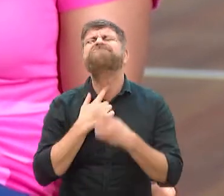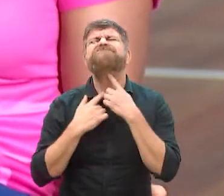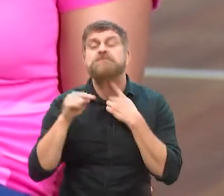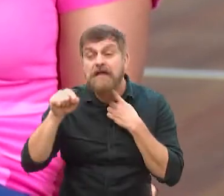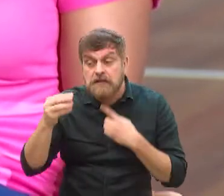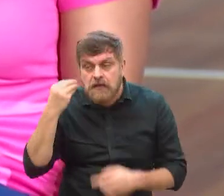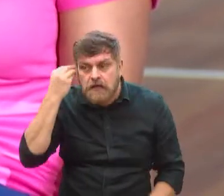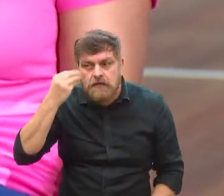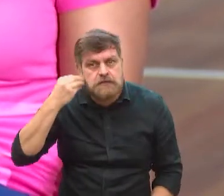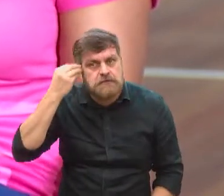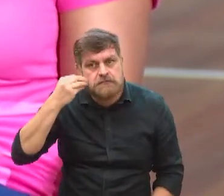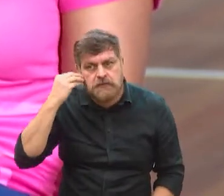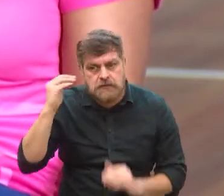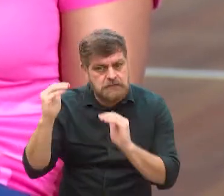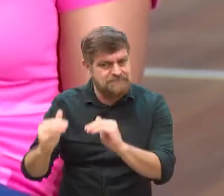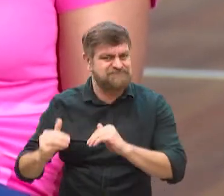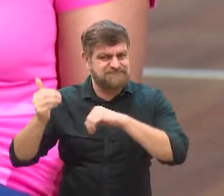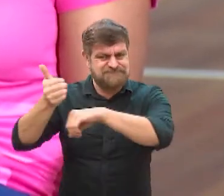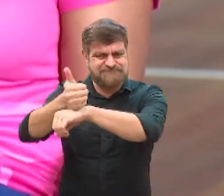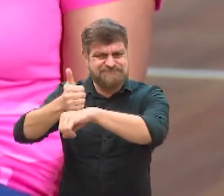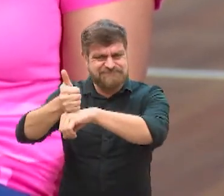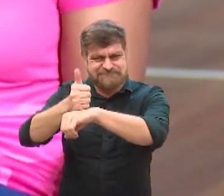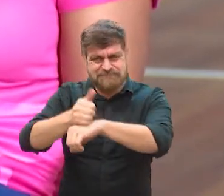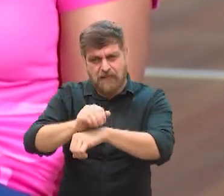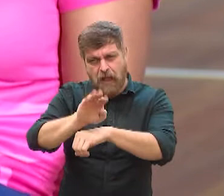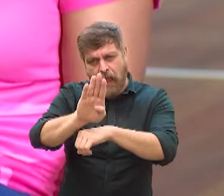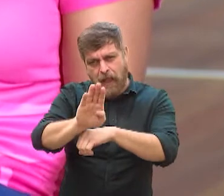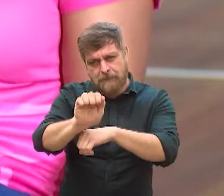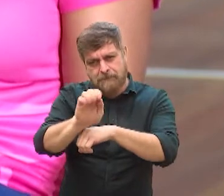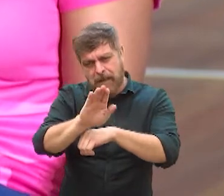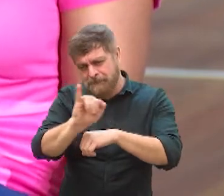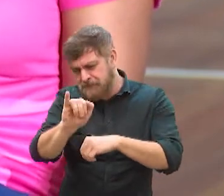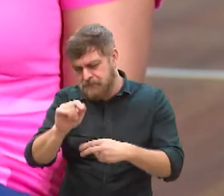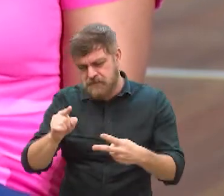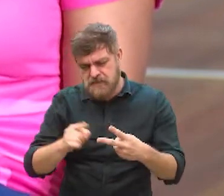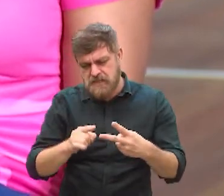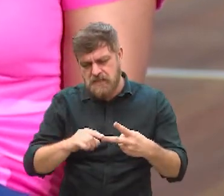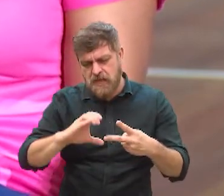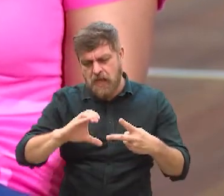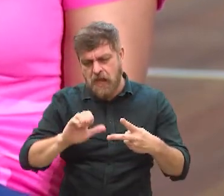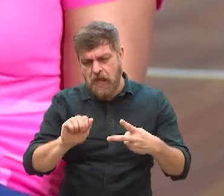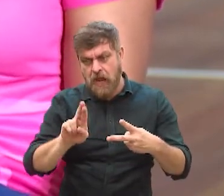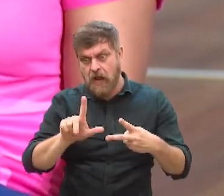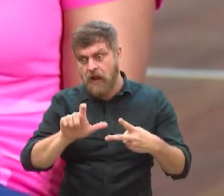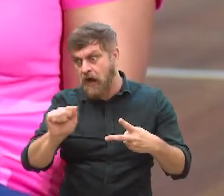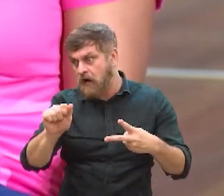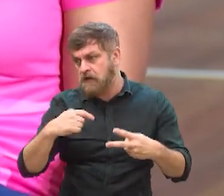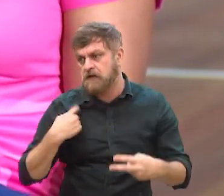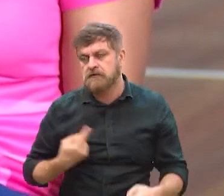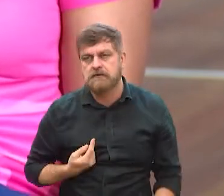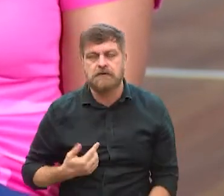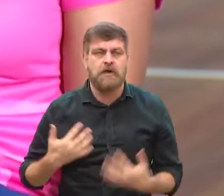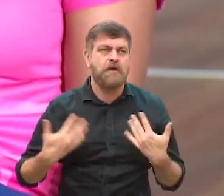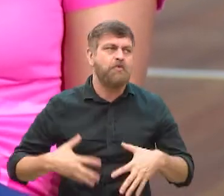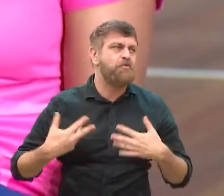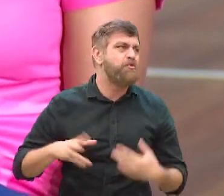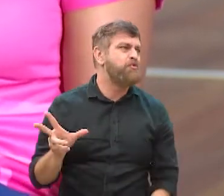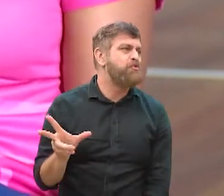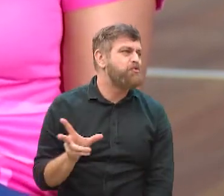têm experiência, bagagem, que tinha a Babi, a Carla, a Meli. Para mim foi assim,